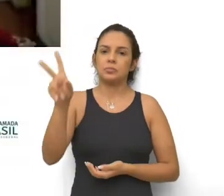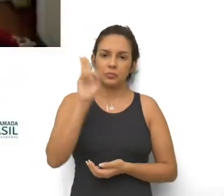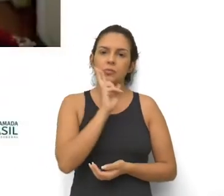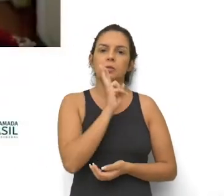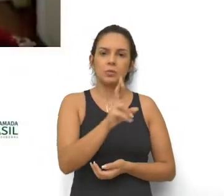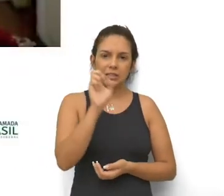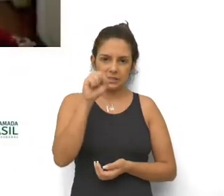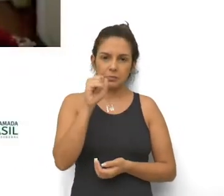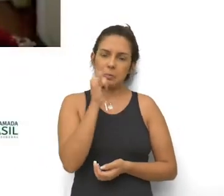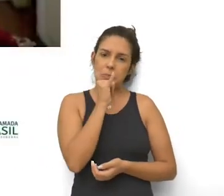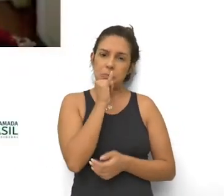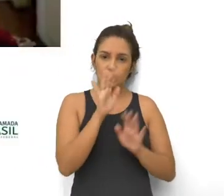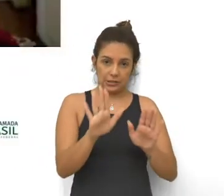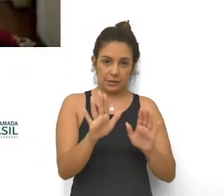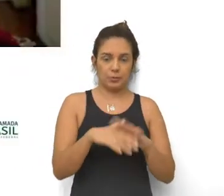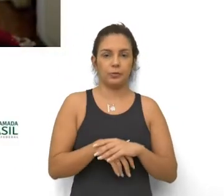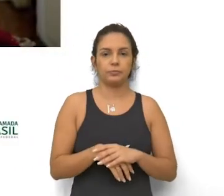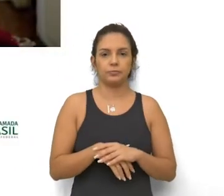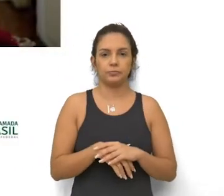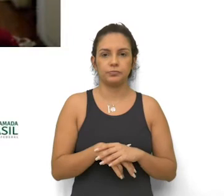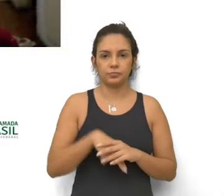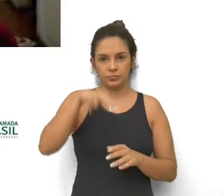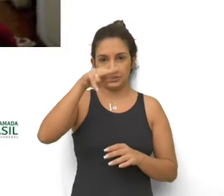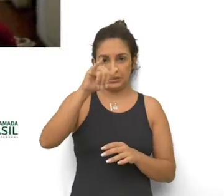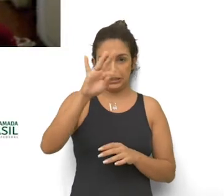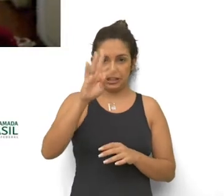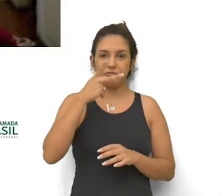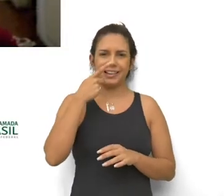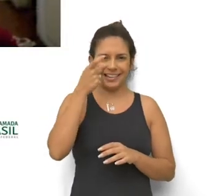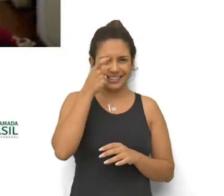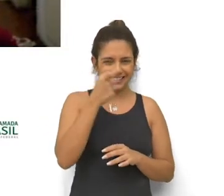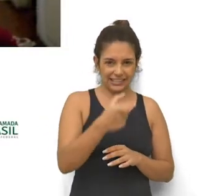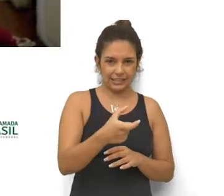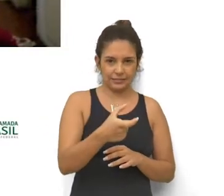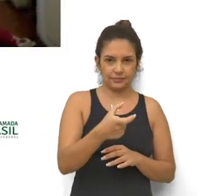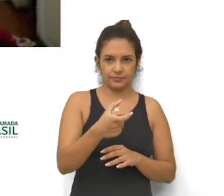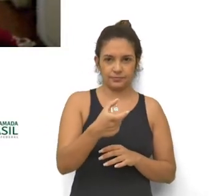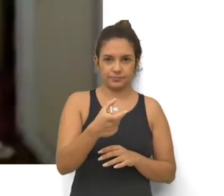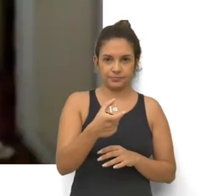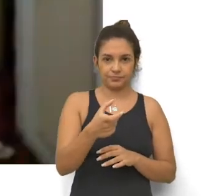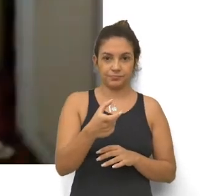Sim, mas, por exemplo, veja, o Nietzsche fala uma coisa muito interessante. Ele diz, a fera que